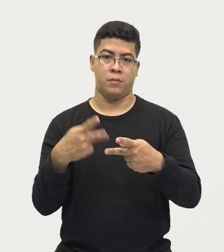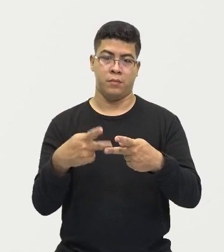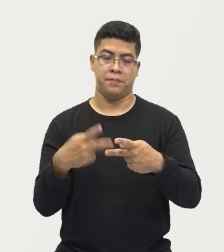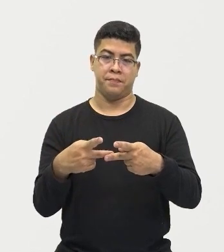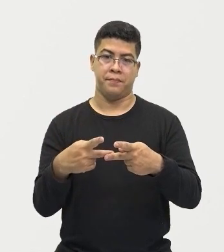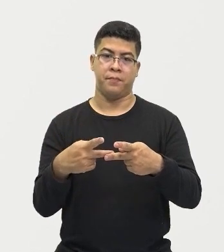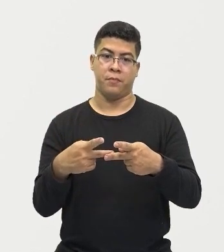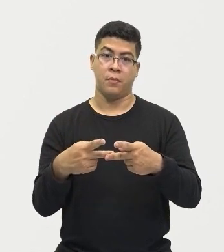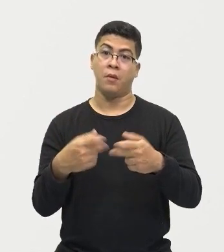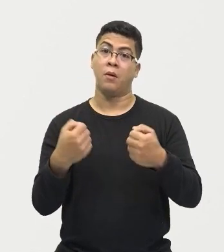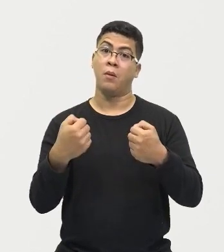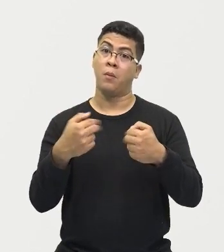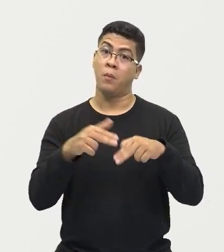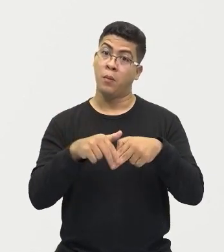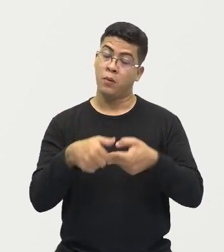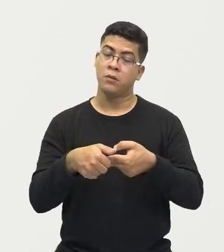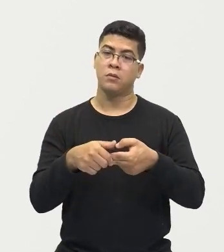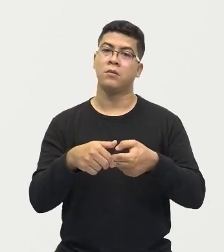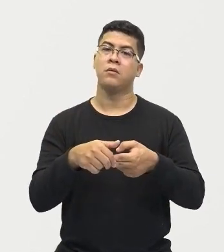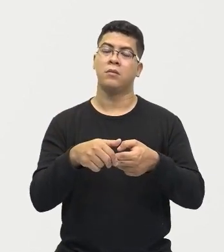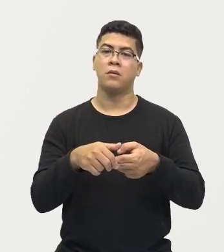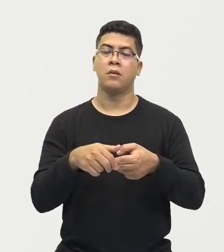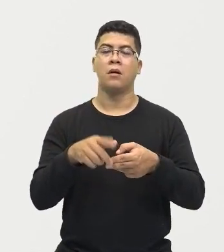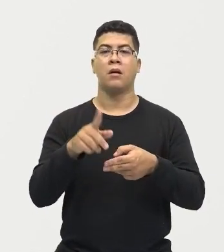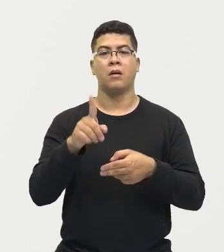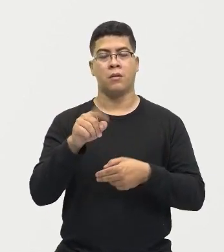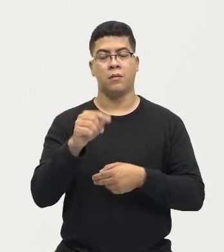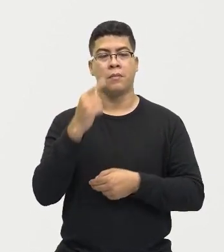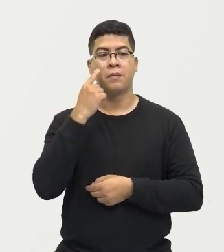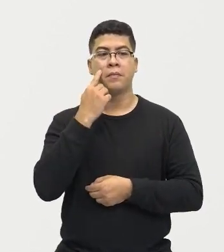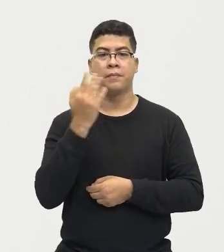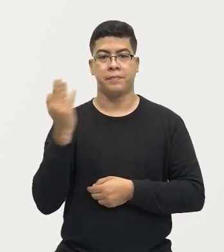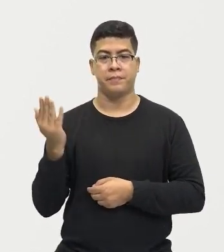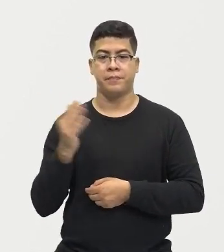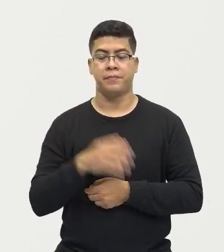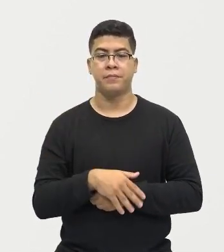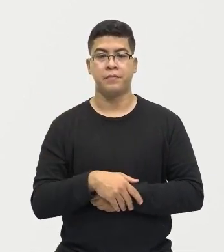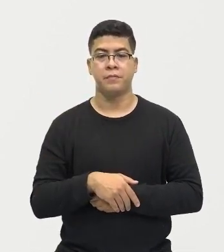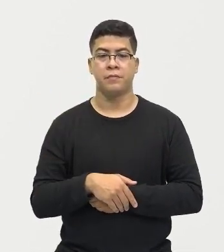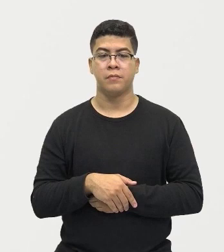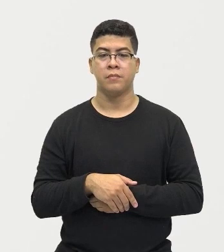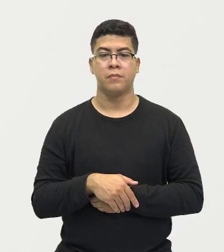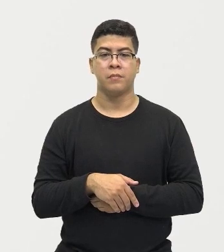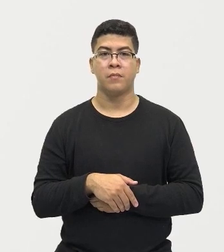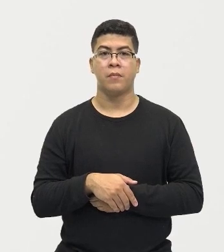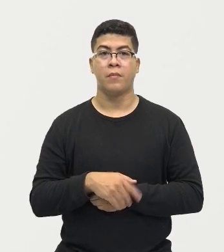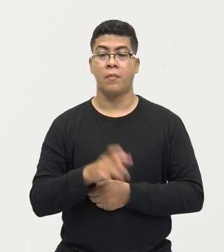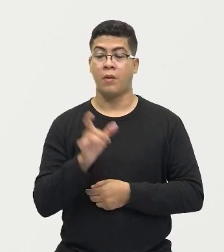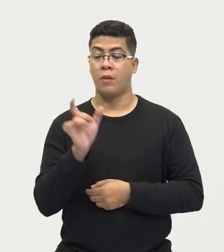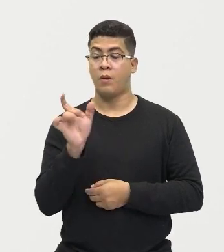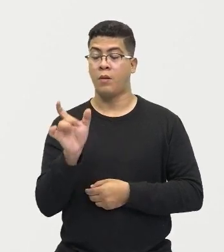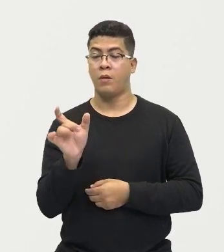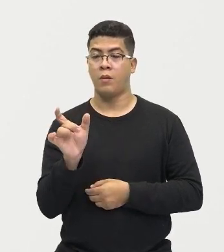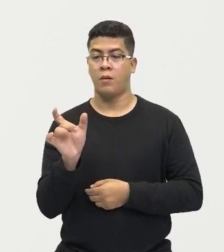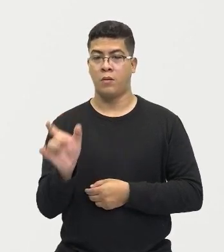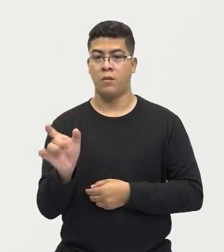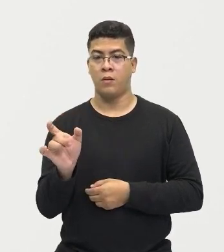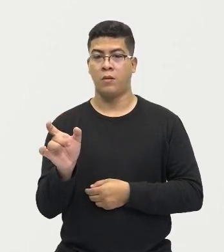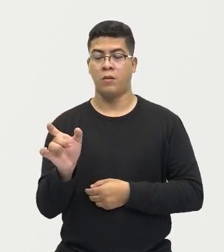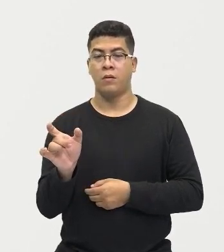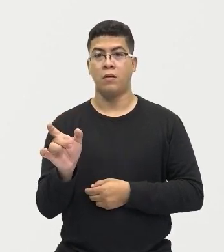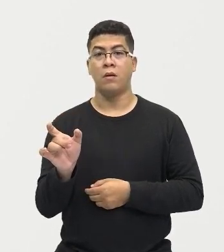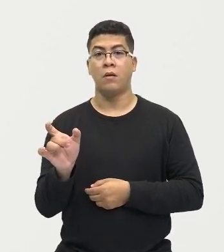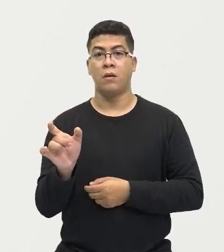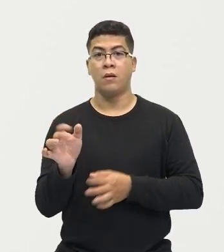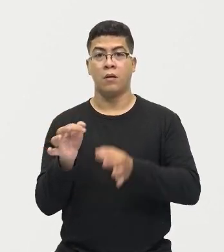Prosseguindo, olha só. Oração principal. É toda oração ao qual se associa uma ou mais orações que